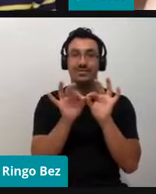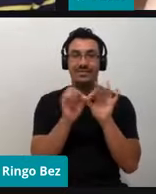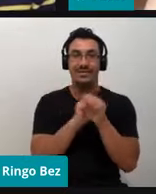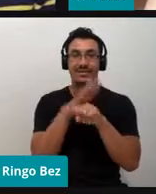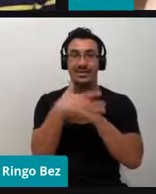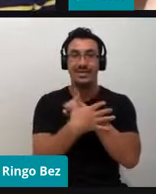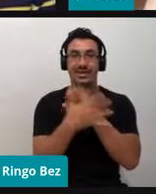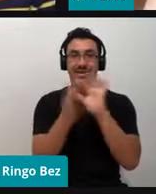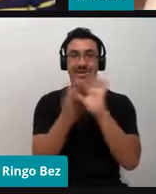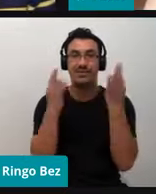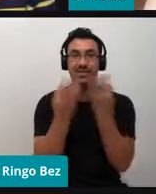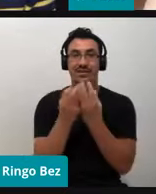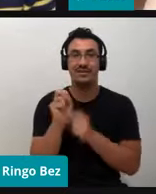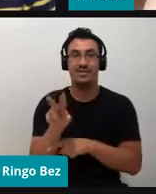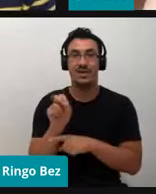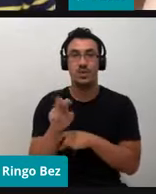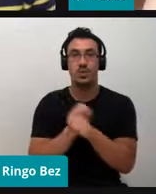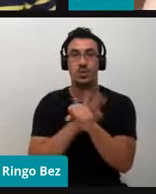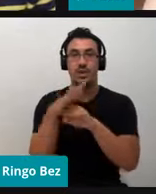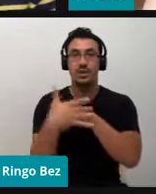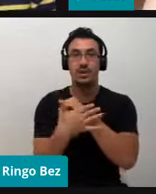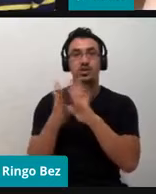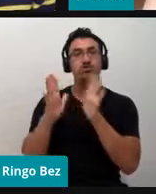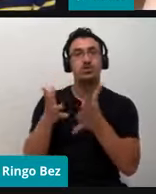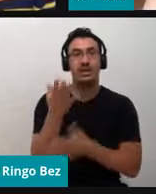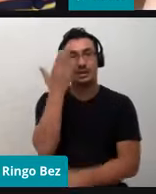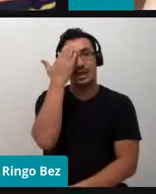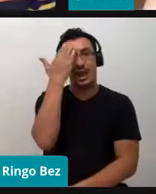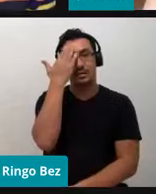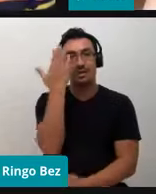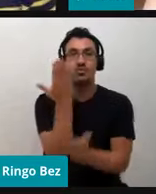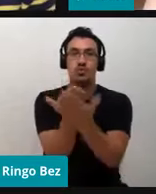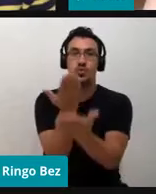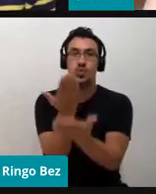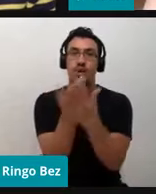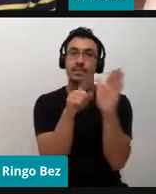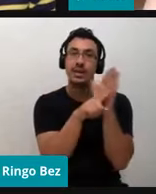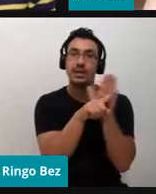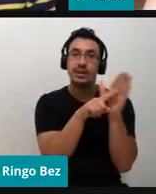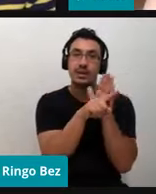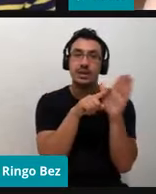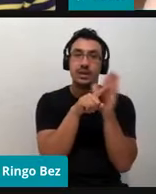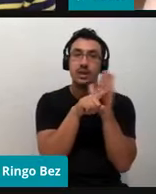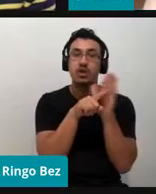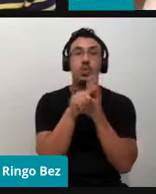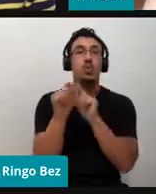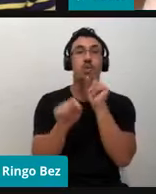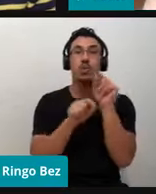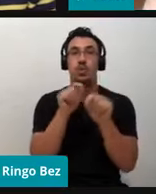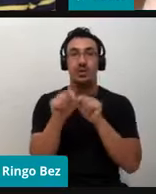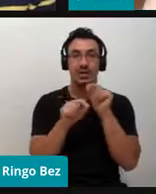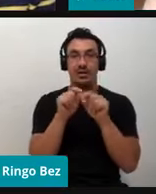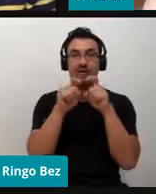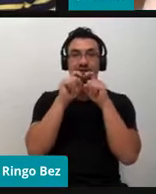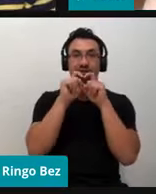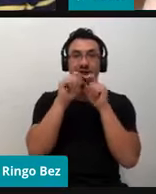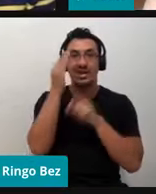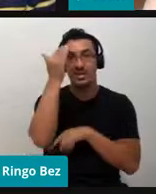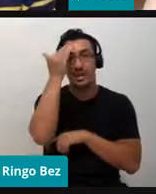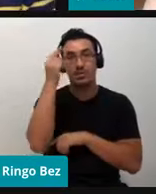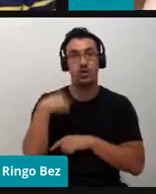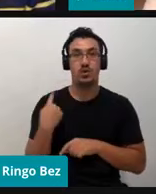de vírus, mas já é reconhecido que morcegos contêm o vírus que nós